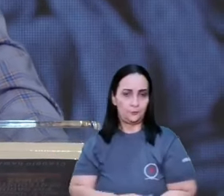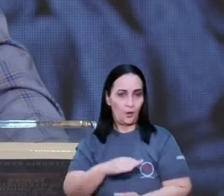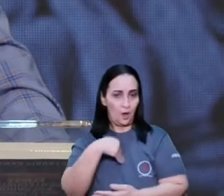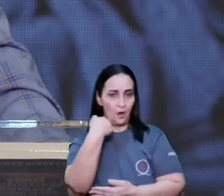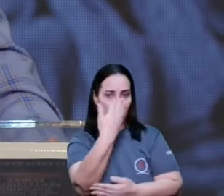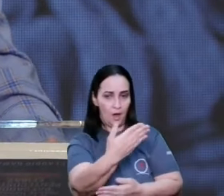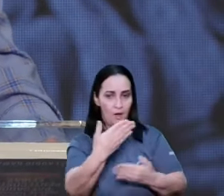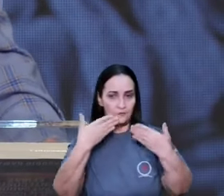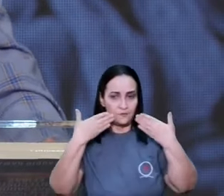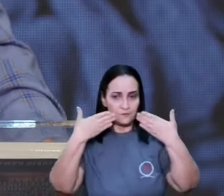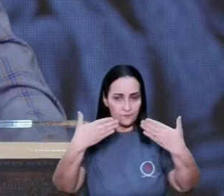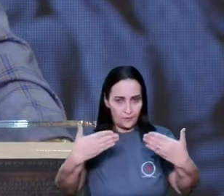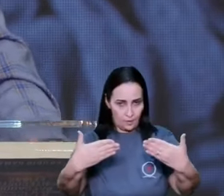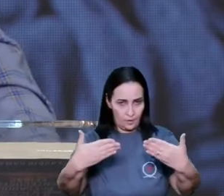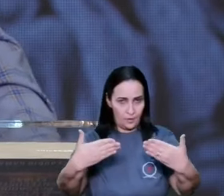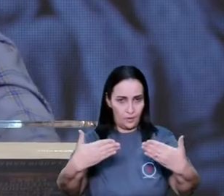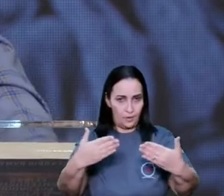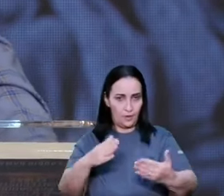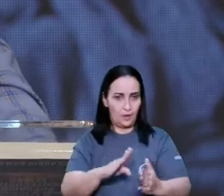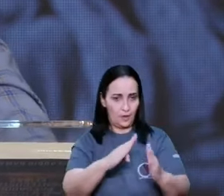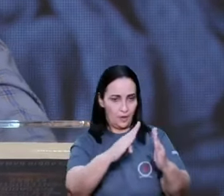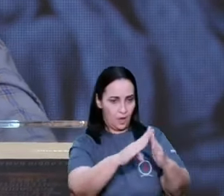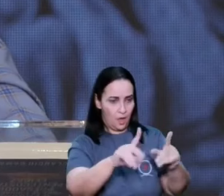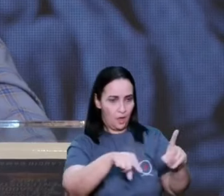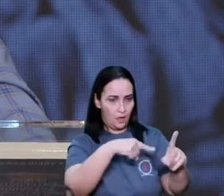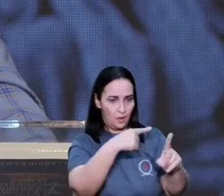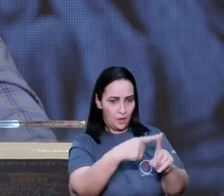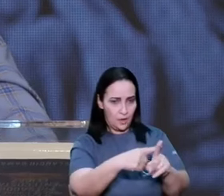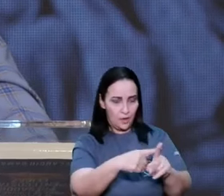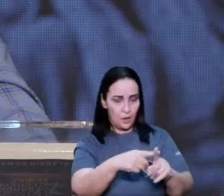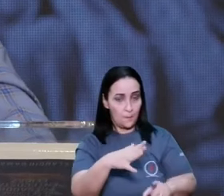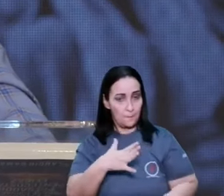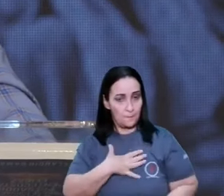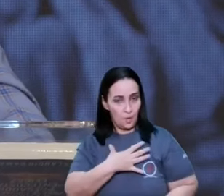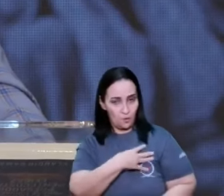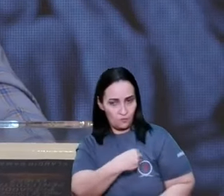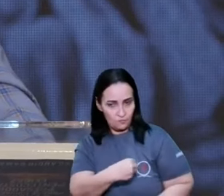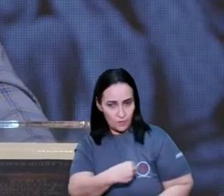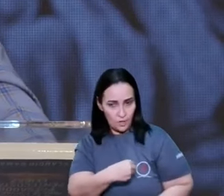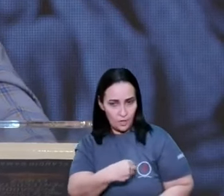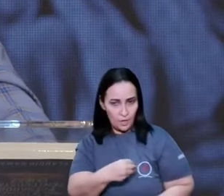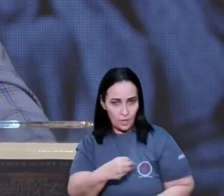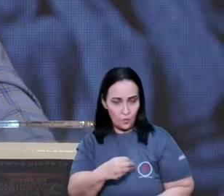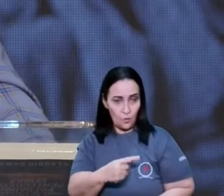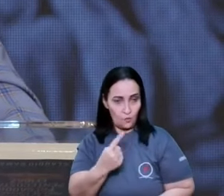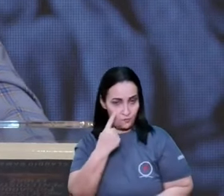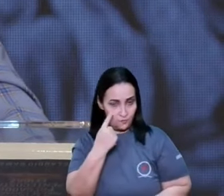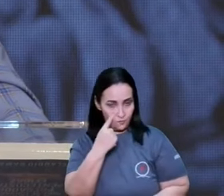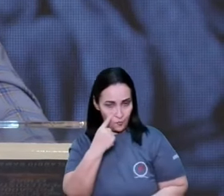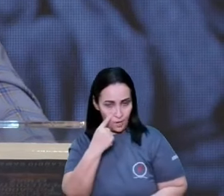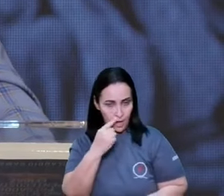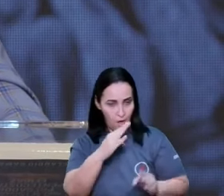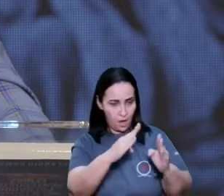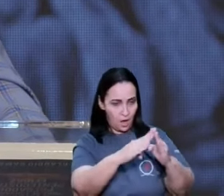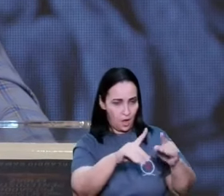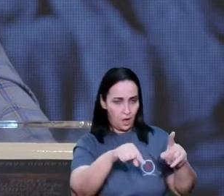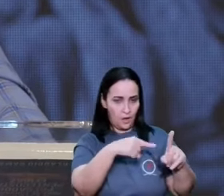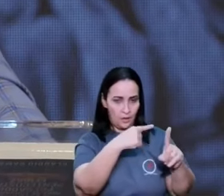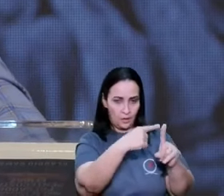milagre o meu filho não vai ver a igreja concluída mas o sonho dele será